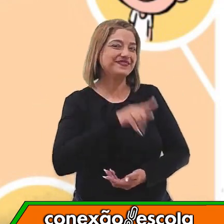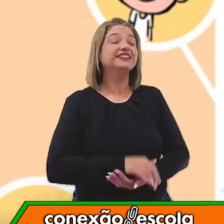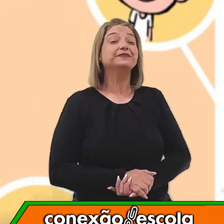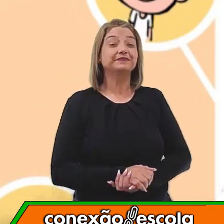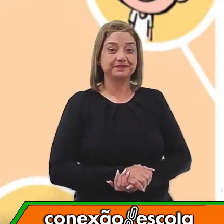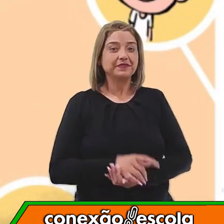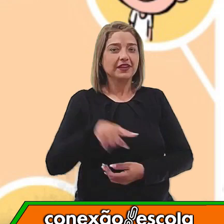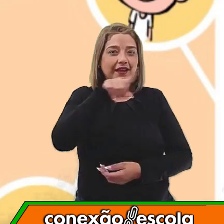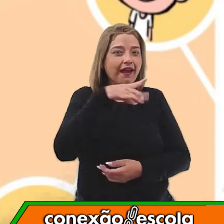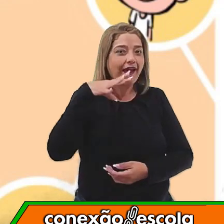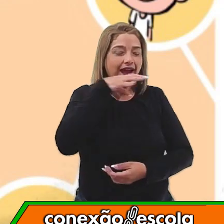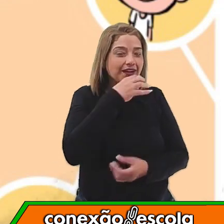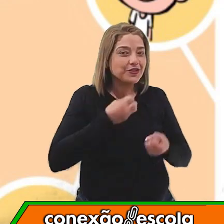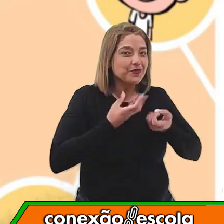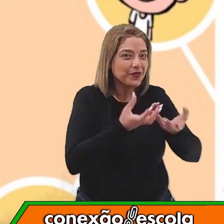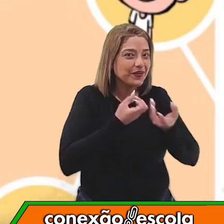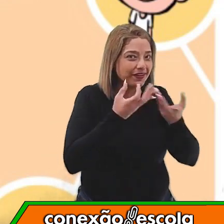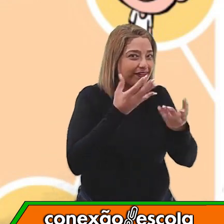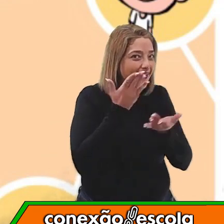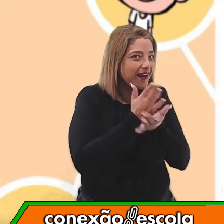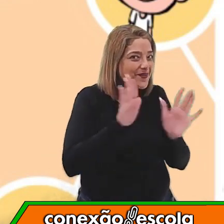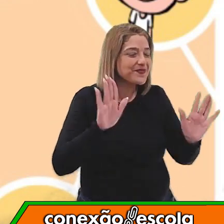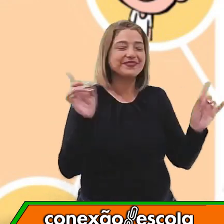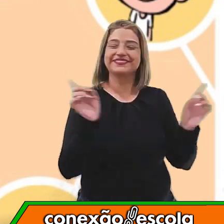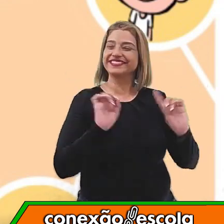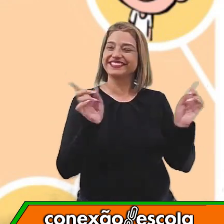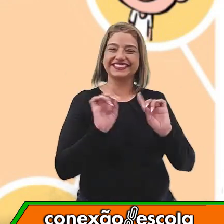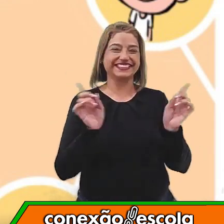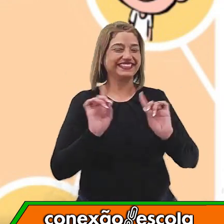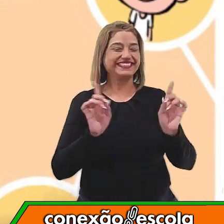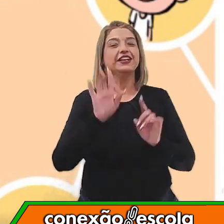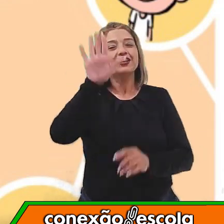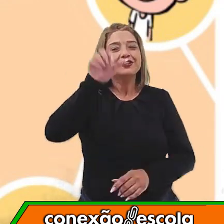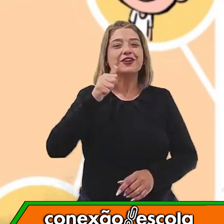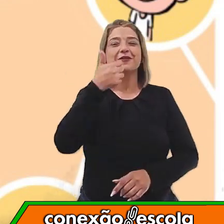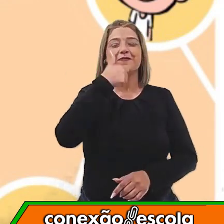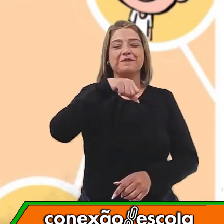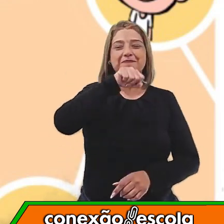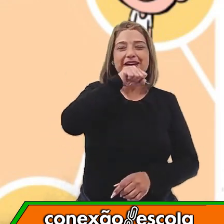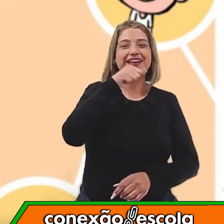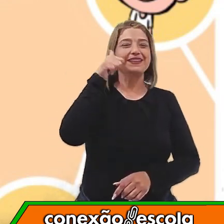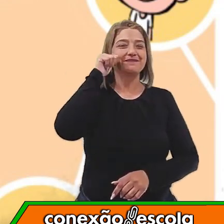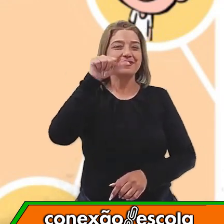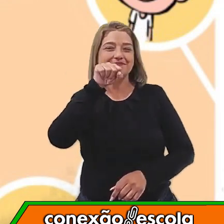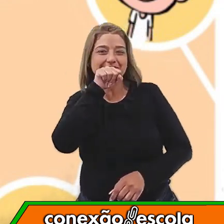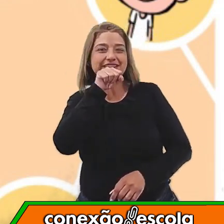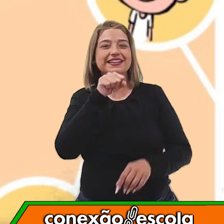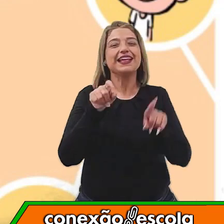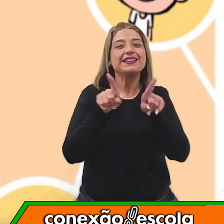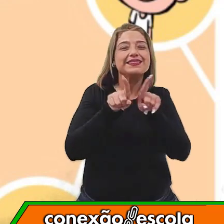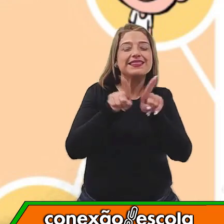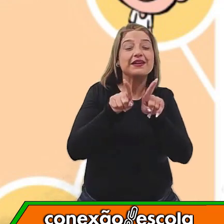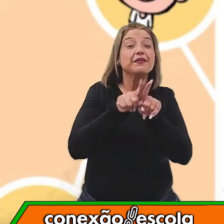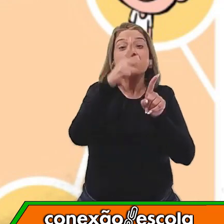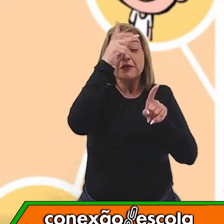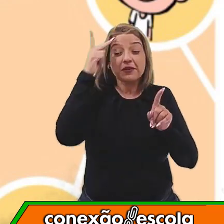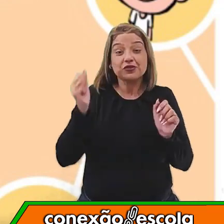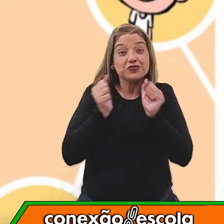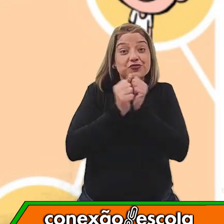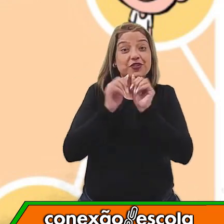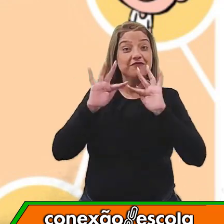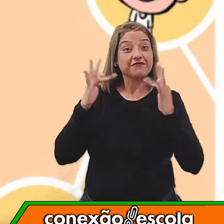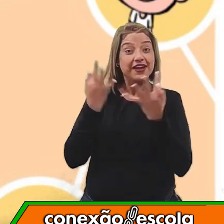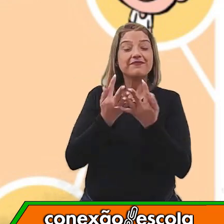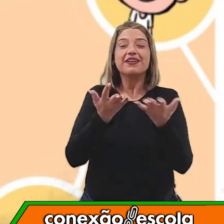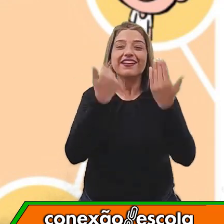acha que a poesia acabou? Não acabou, não. Chama o papai, a mamãe, quem estiver aí com você